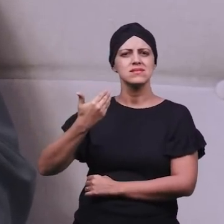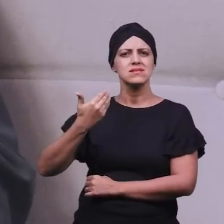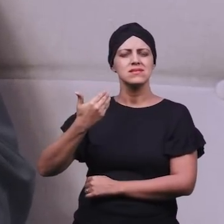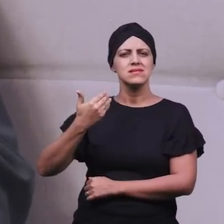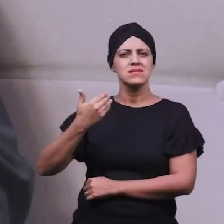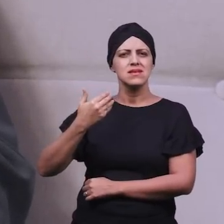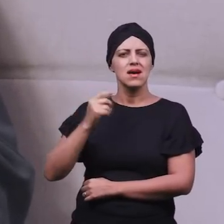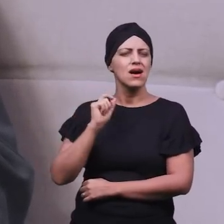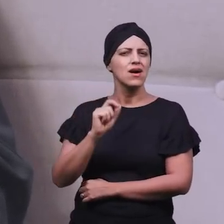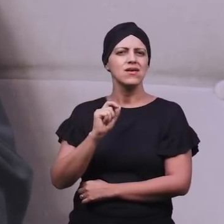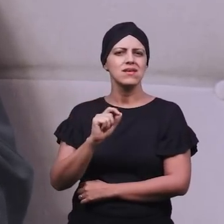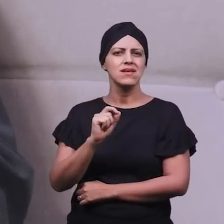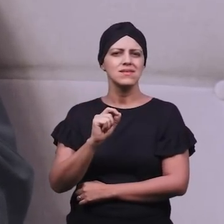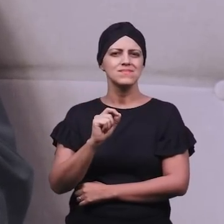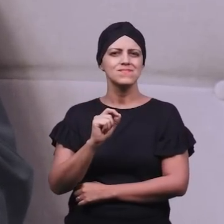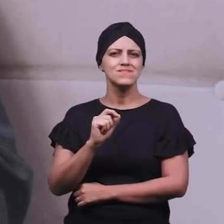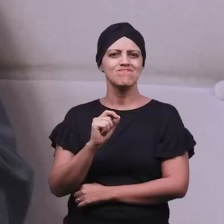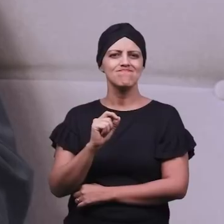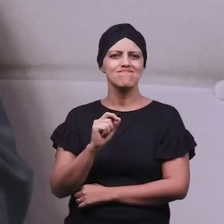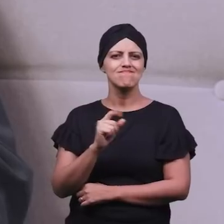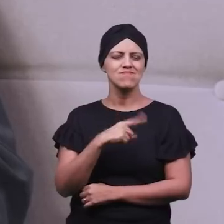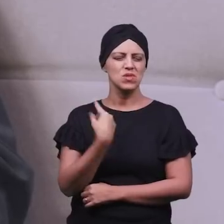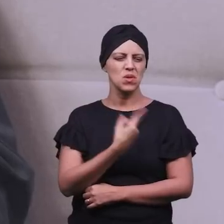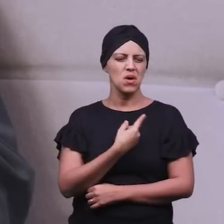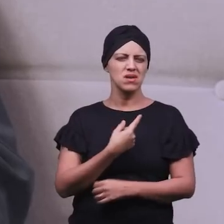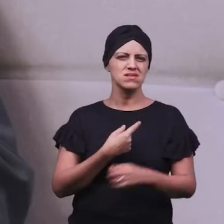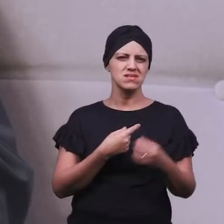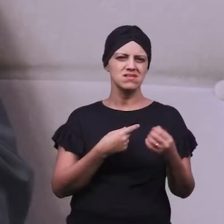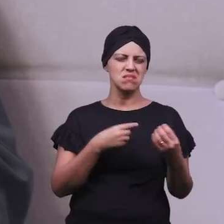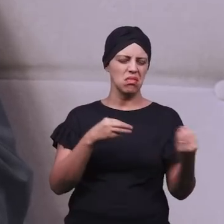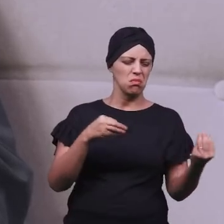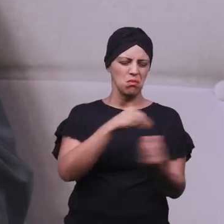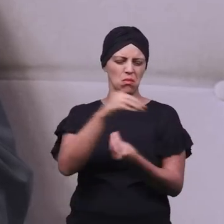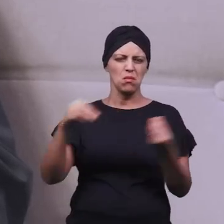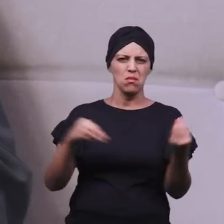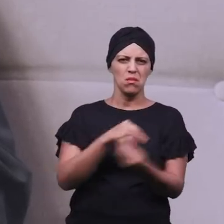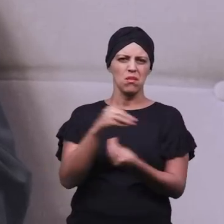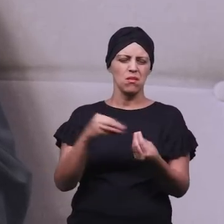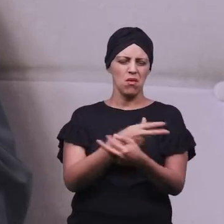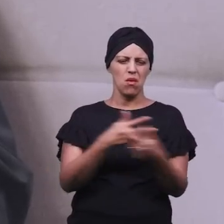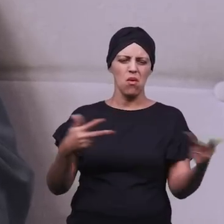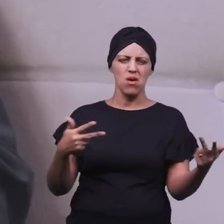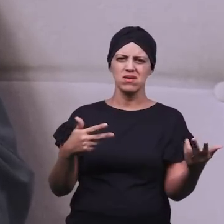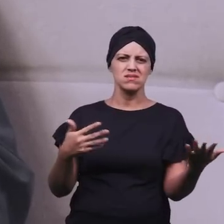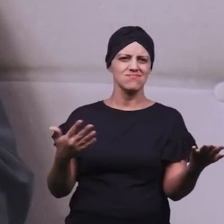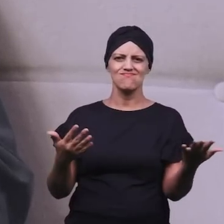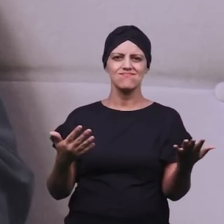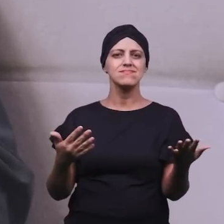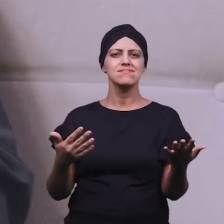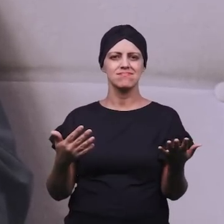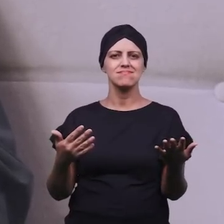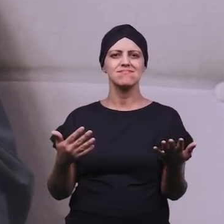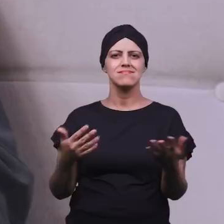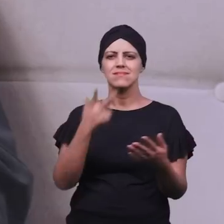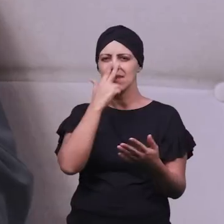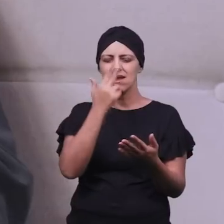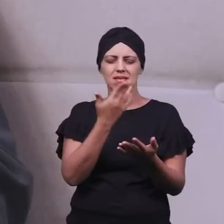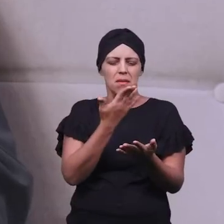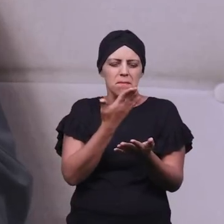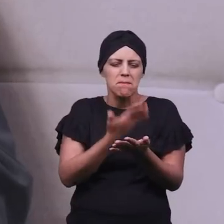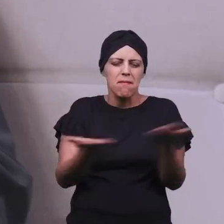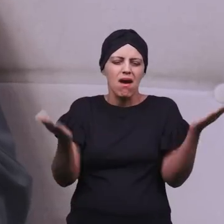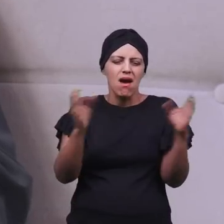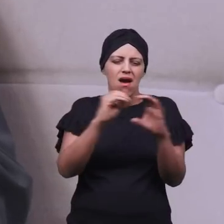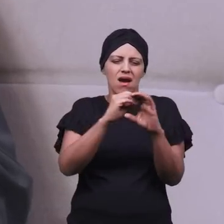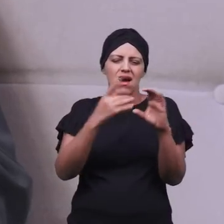ela sofre uma menor influência daquilo que não é profético, ela perde a sua